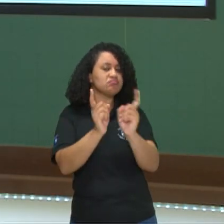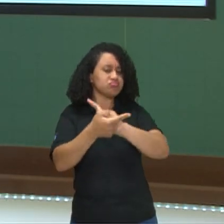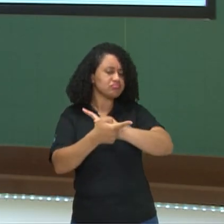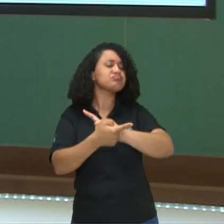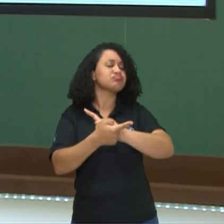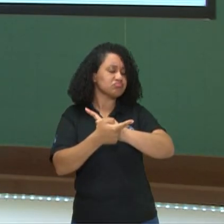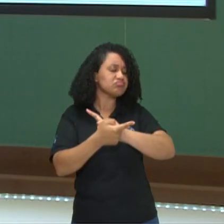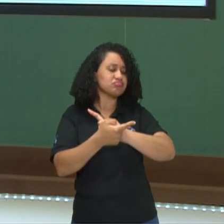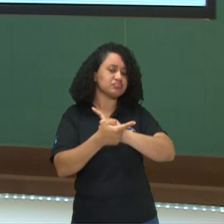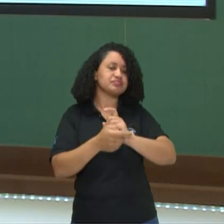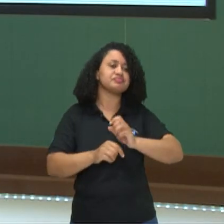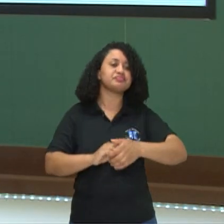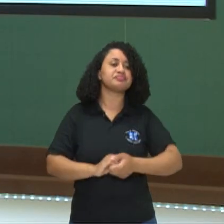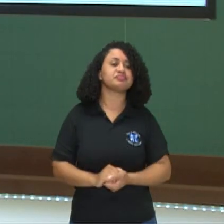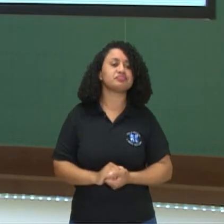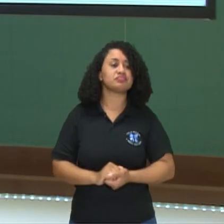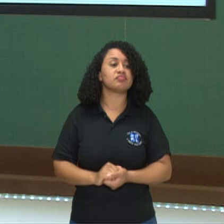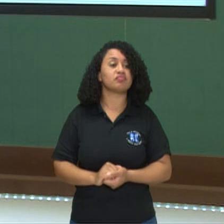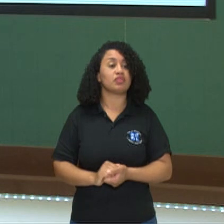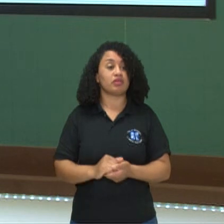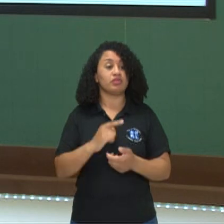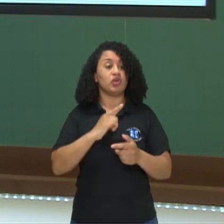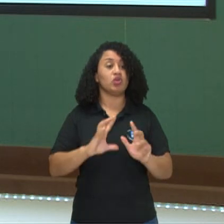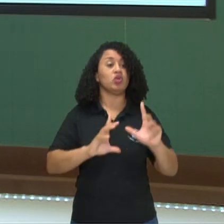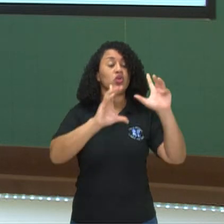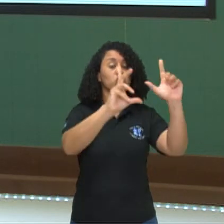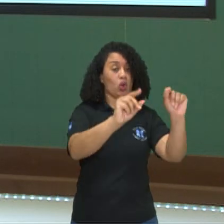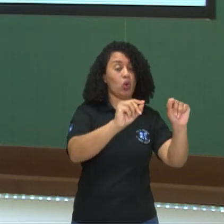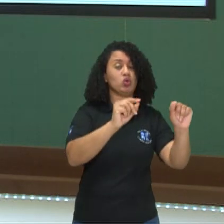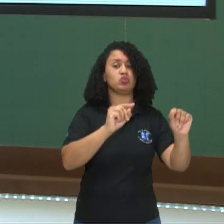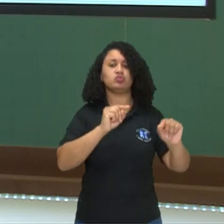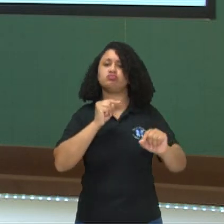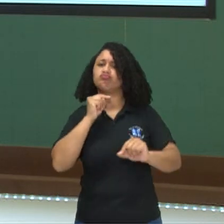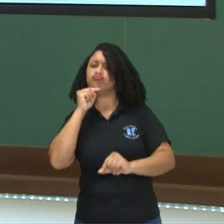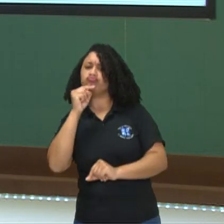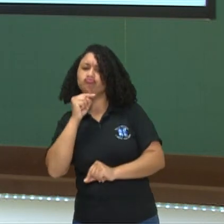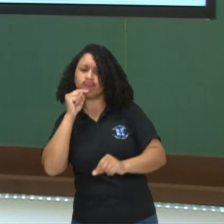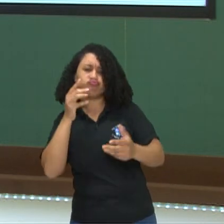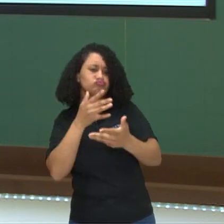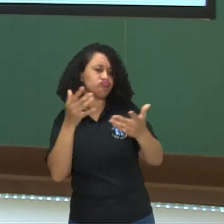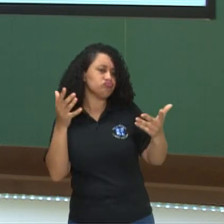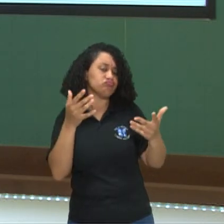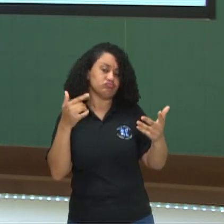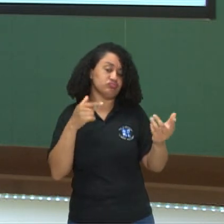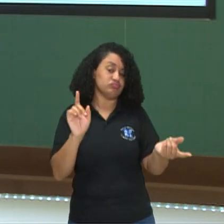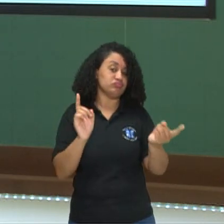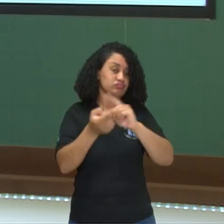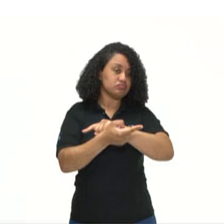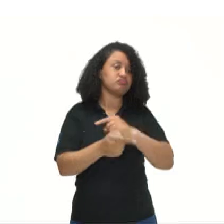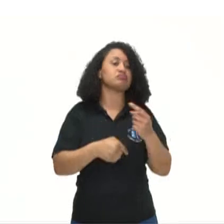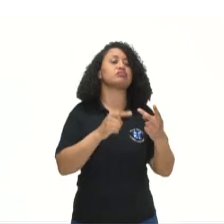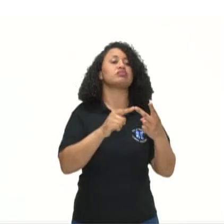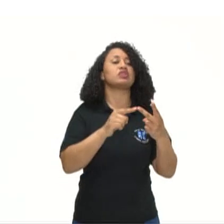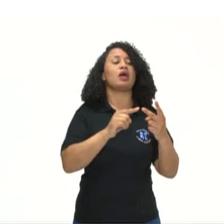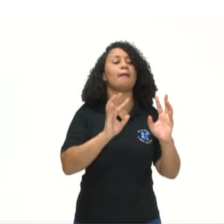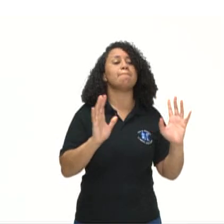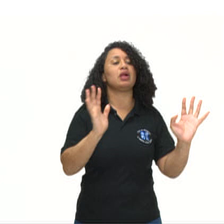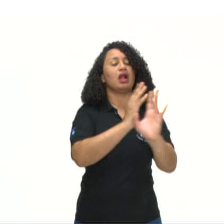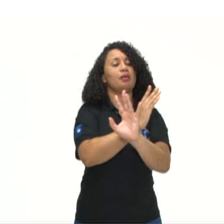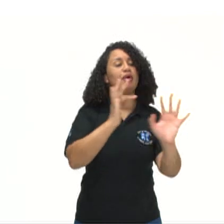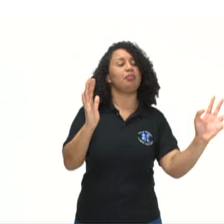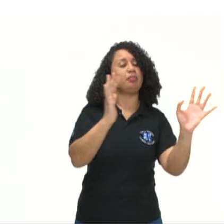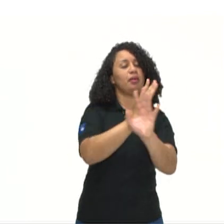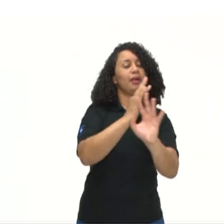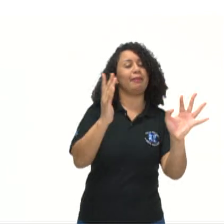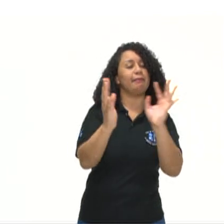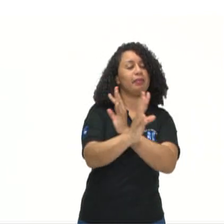ideias, expressões contrárias. Vejam lá, todo mundo e ninguém, expressões contrárias. Multidão, né? Ideia